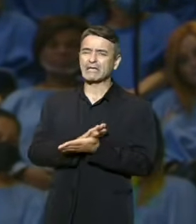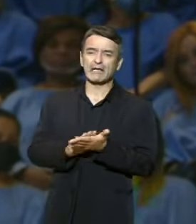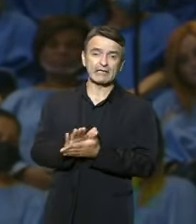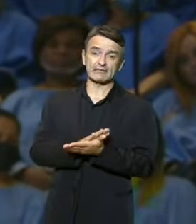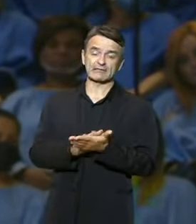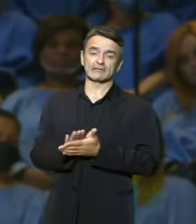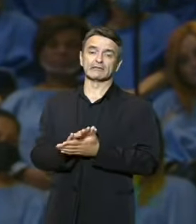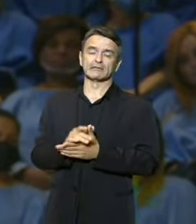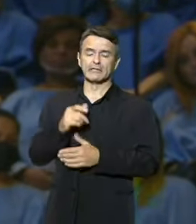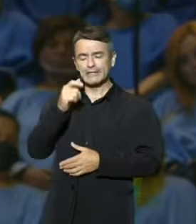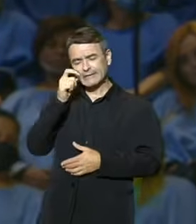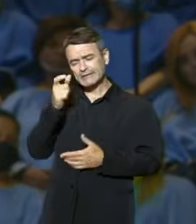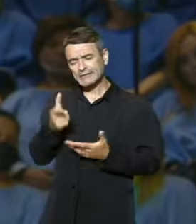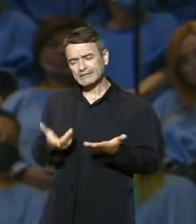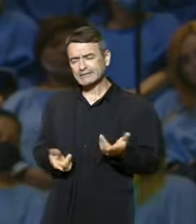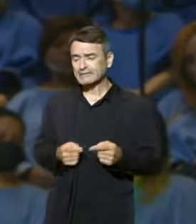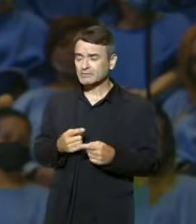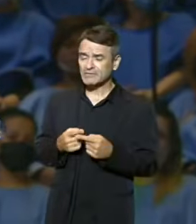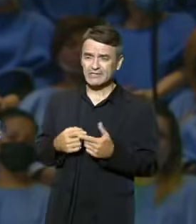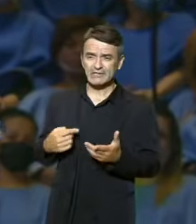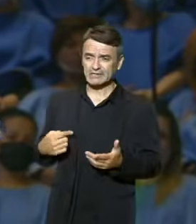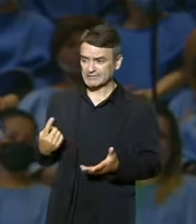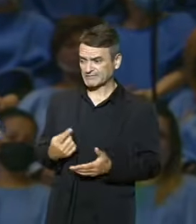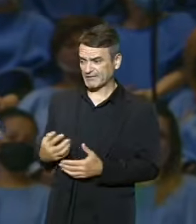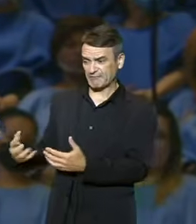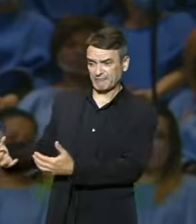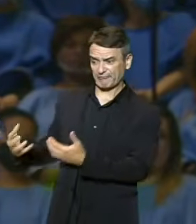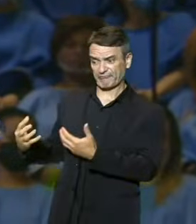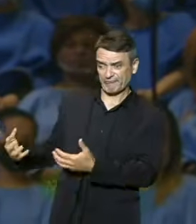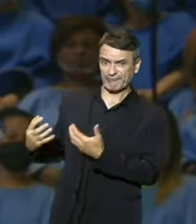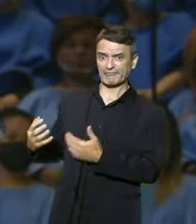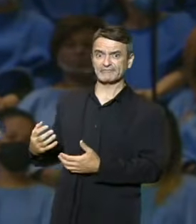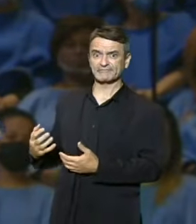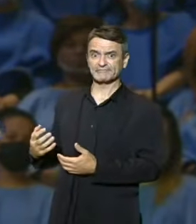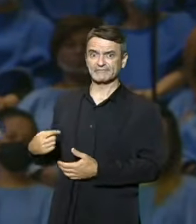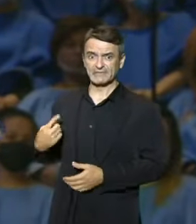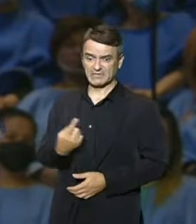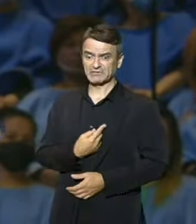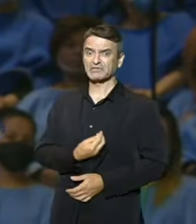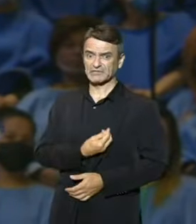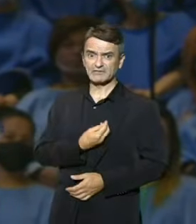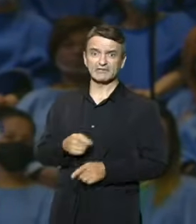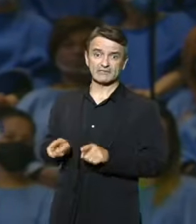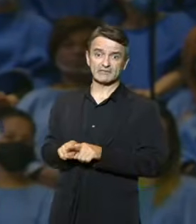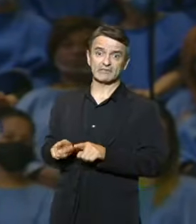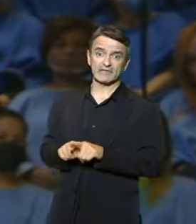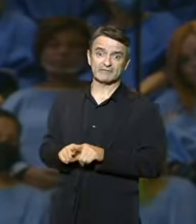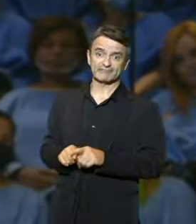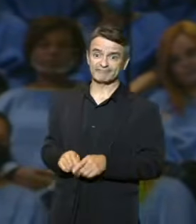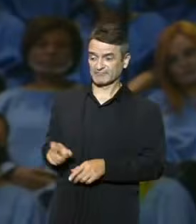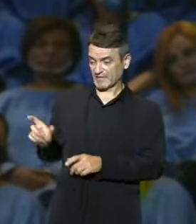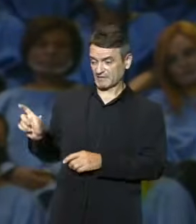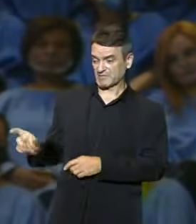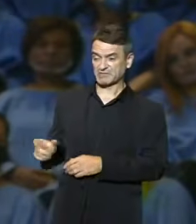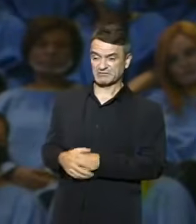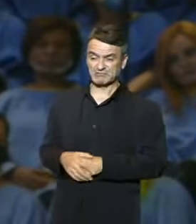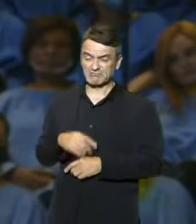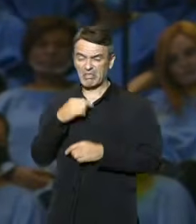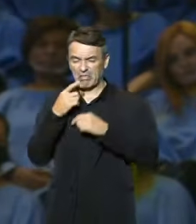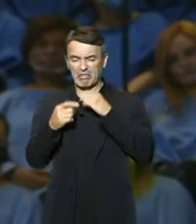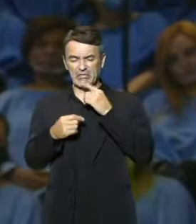interessante porque isso vai afetando a gente às vezes até. A pessoa reclama e tem um olhar ruim para a